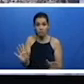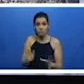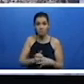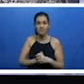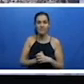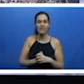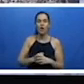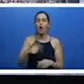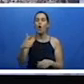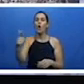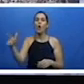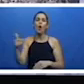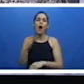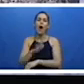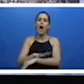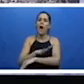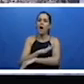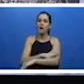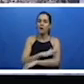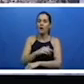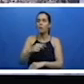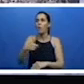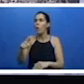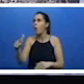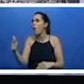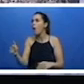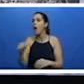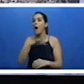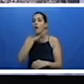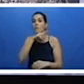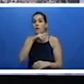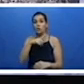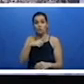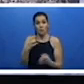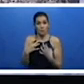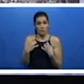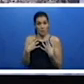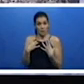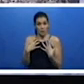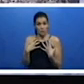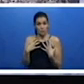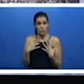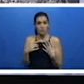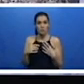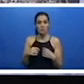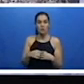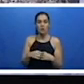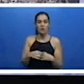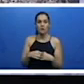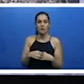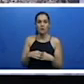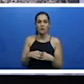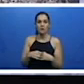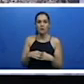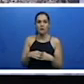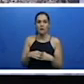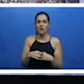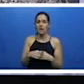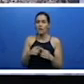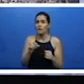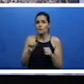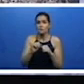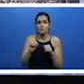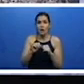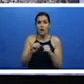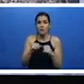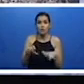vários outros animais, quando em situações de medo, em situações que eles se encontram afrontados, eles urinam ou